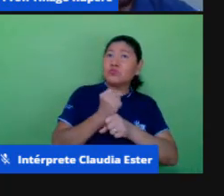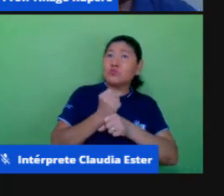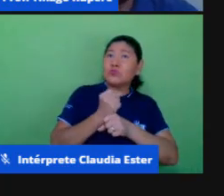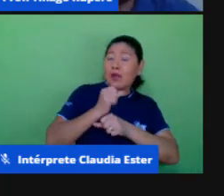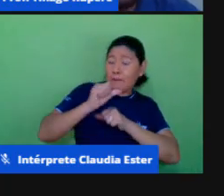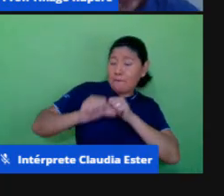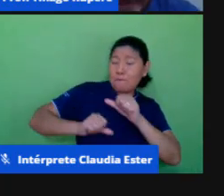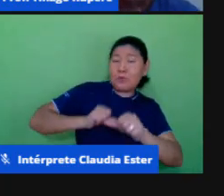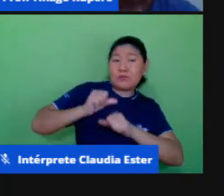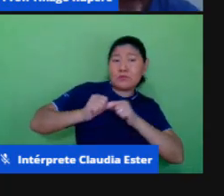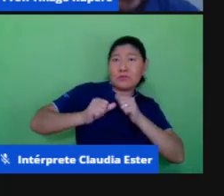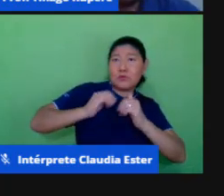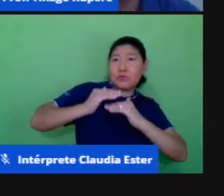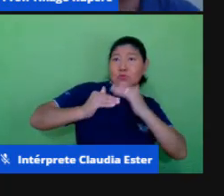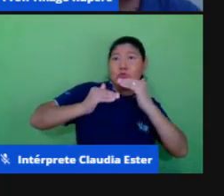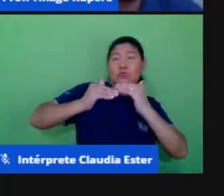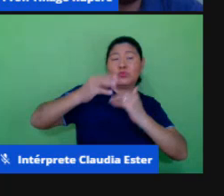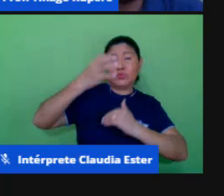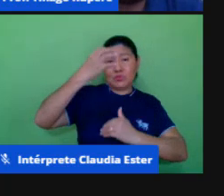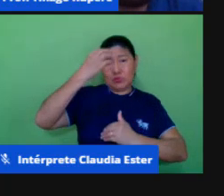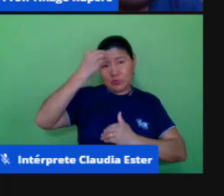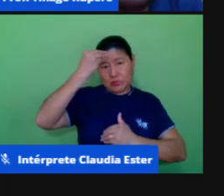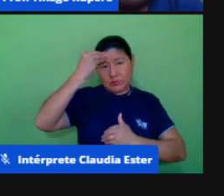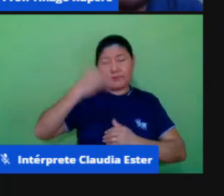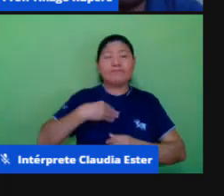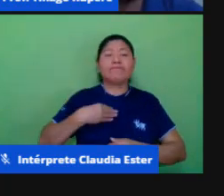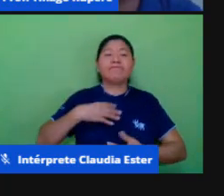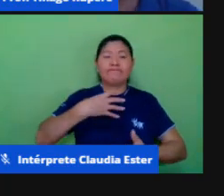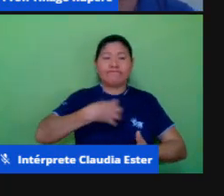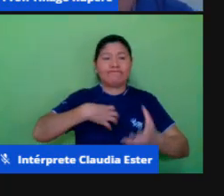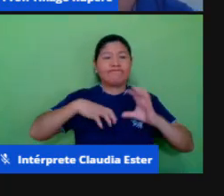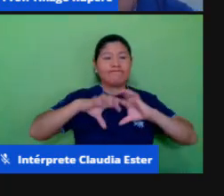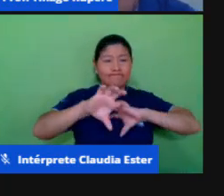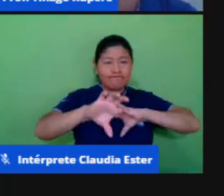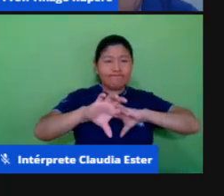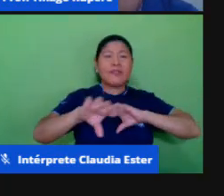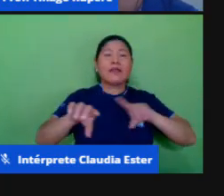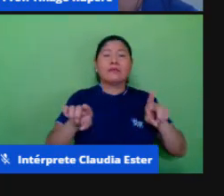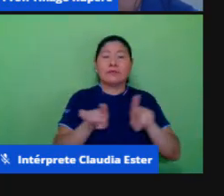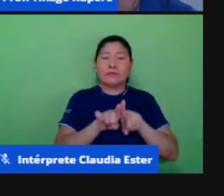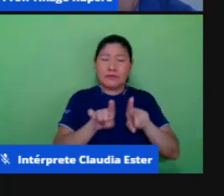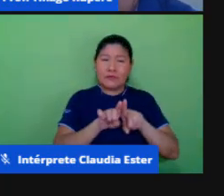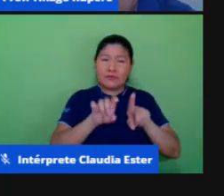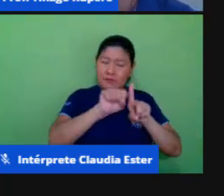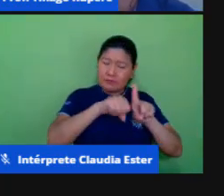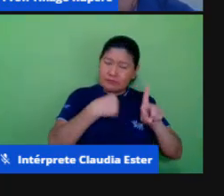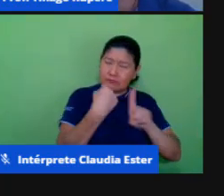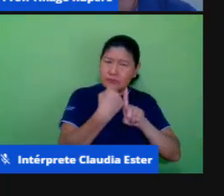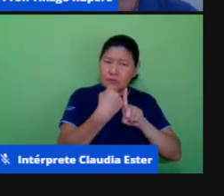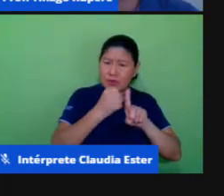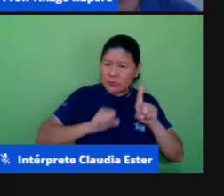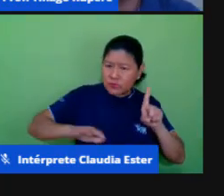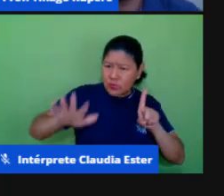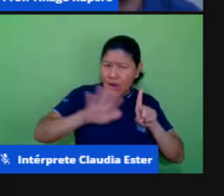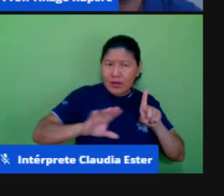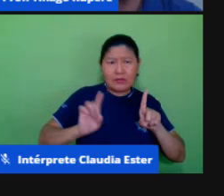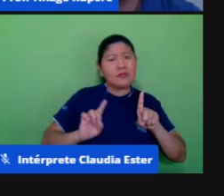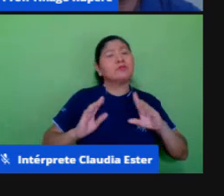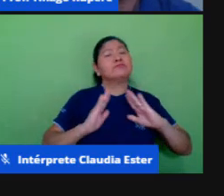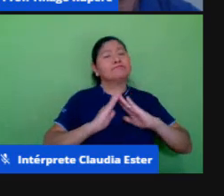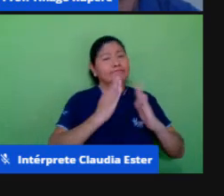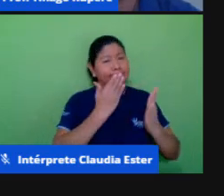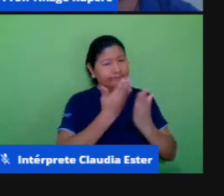Tá? Empatia, isso é para a sociedade em geral, isso não é só no ambiente escolar, mesmo que seja no ensino